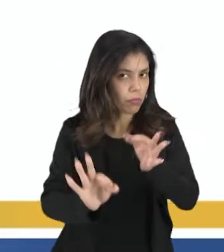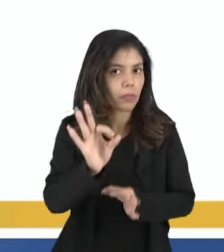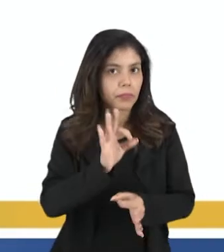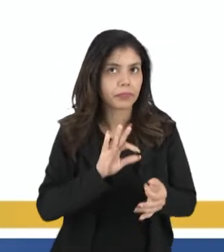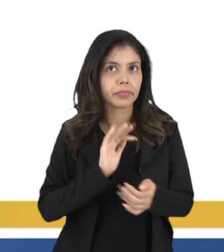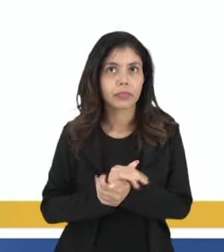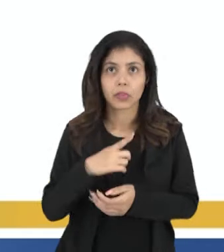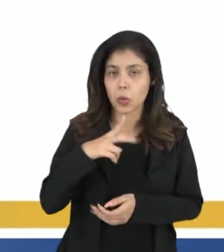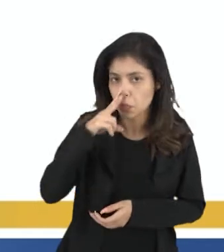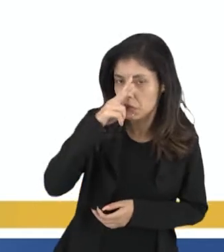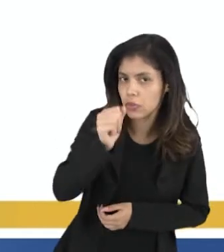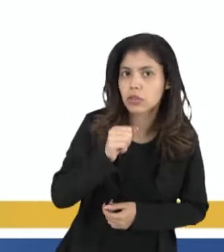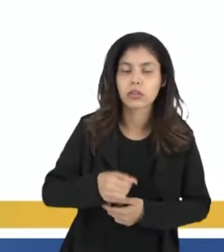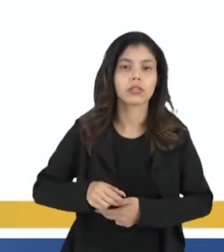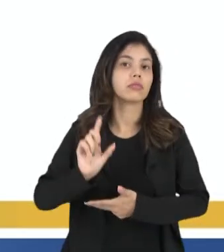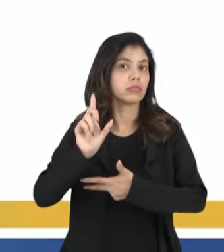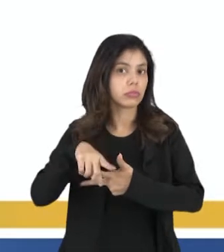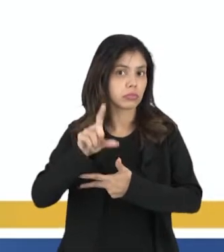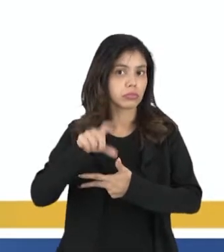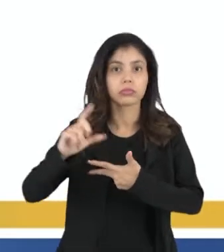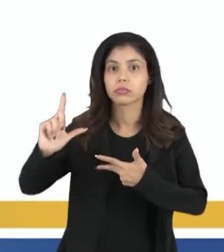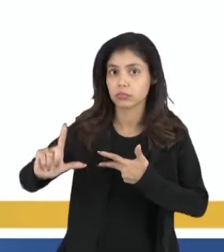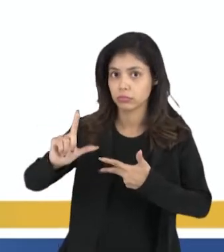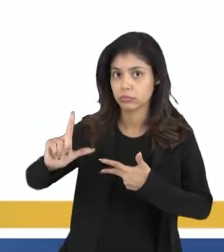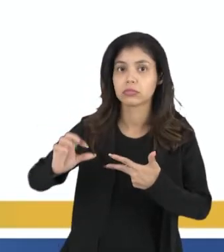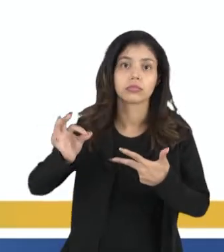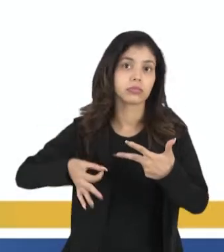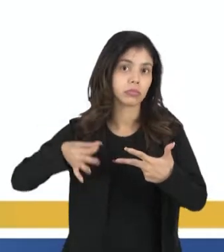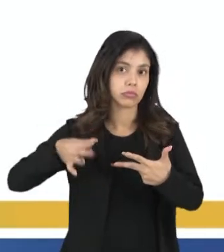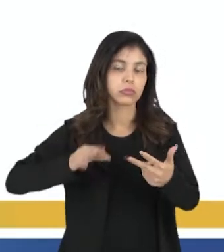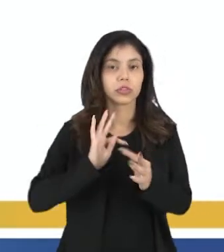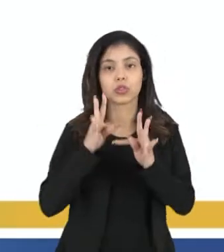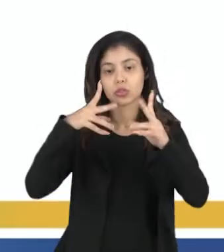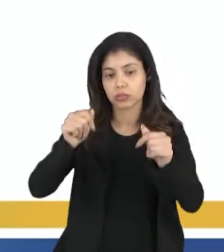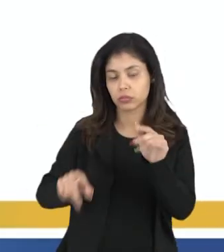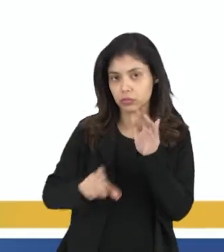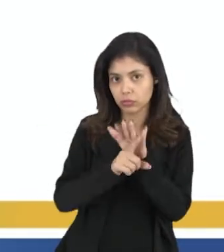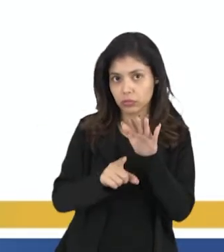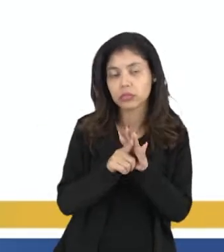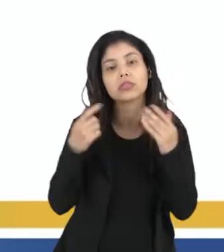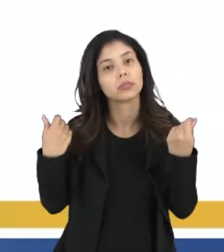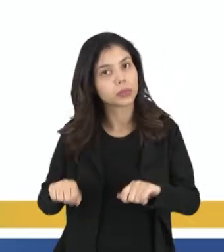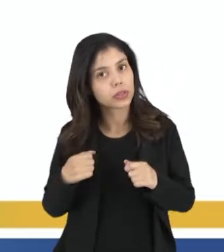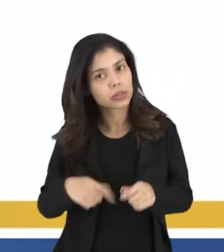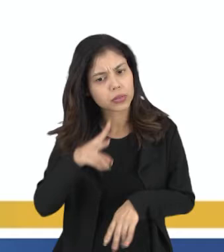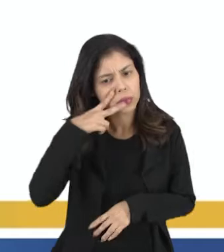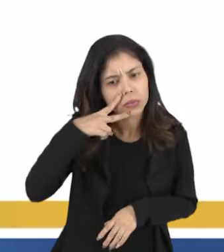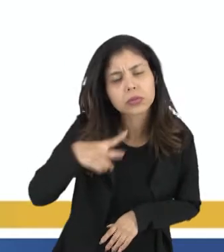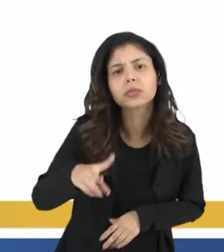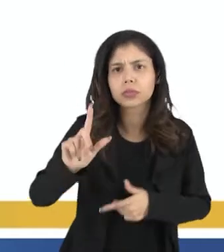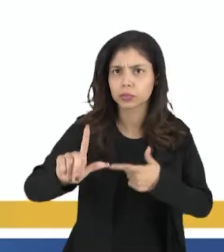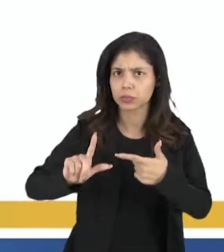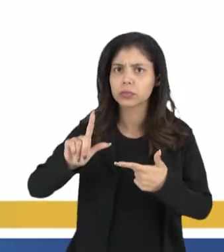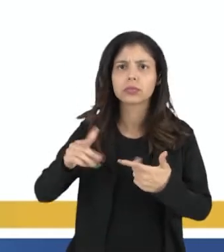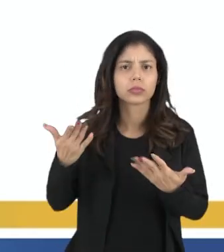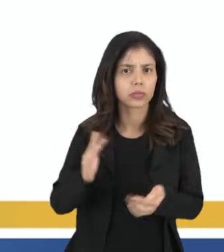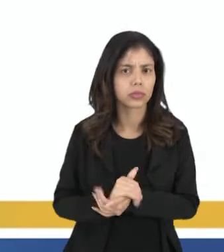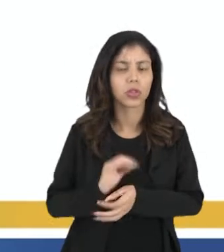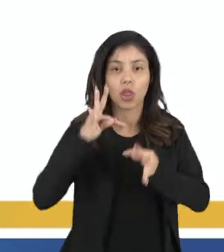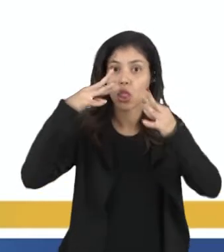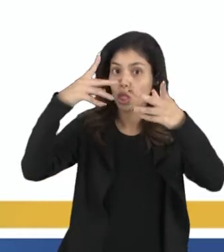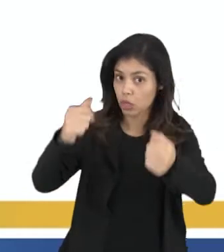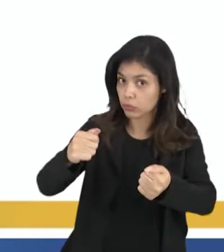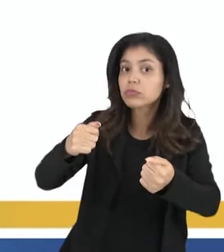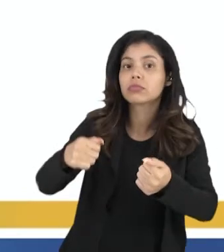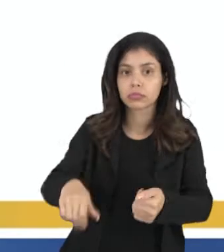organizado, ele tem o poder legislativo, cria lei para todos os cidadãos e a gente tem que olhar para as leis. O certo Certo que todo